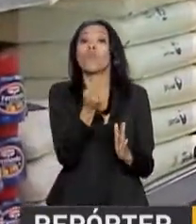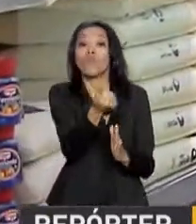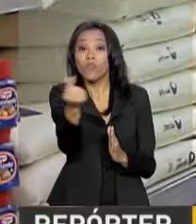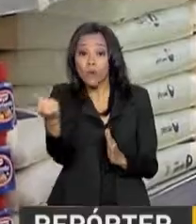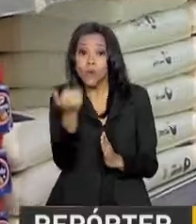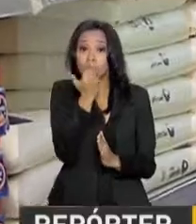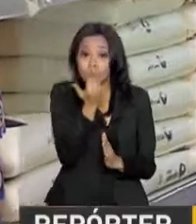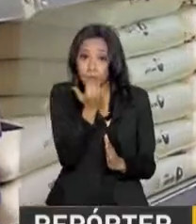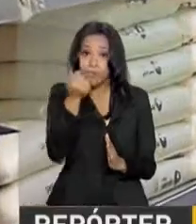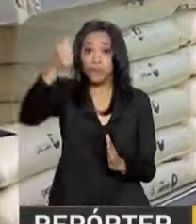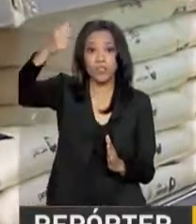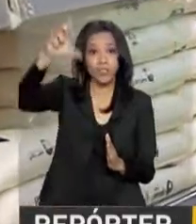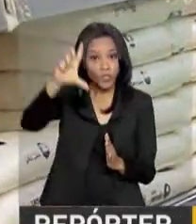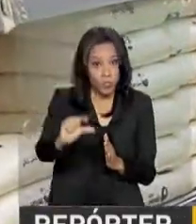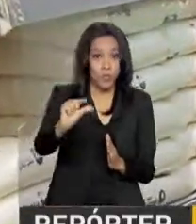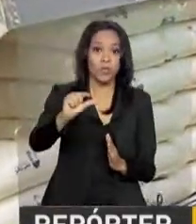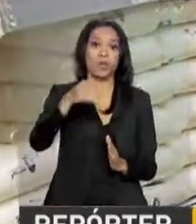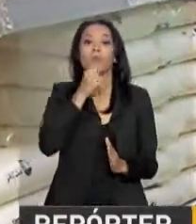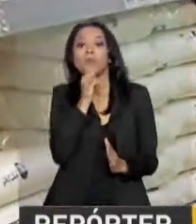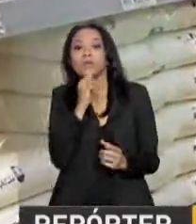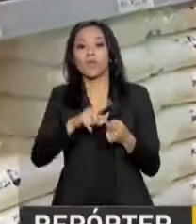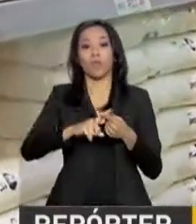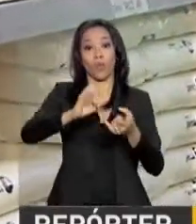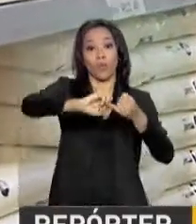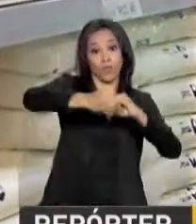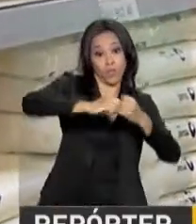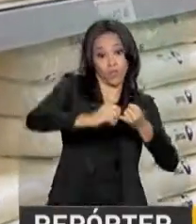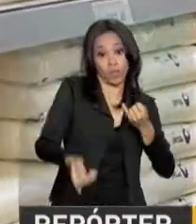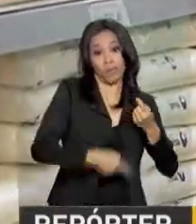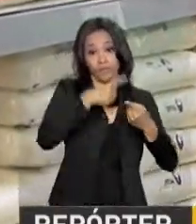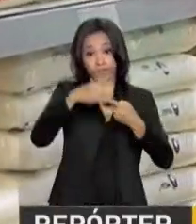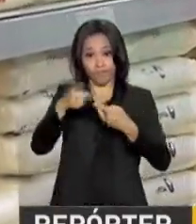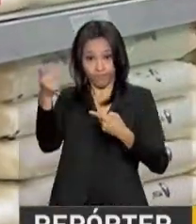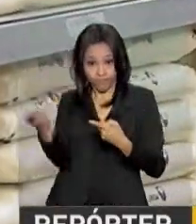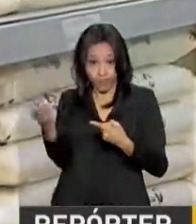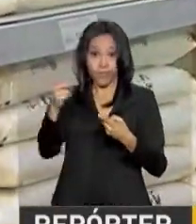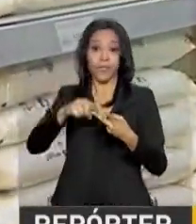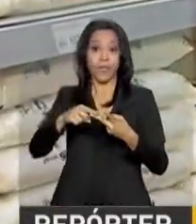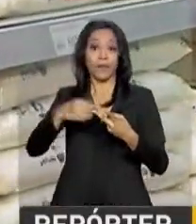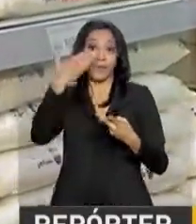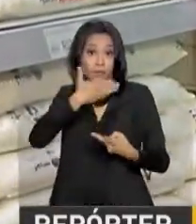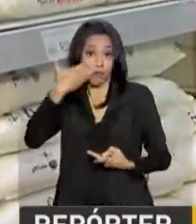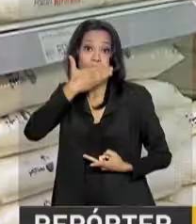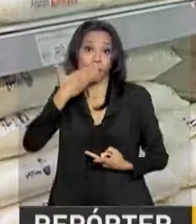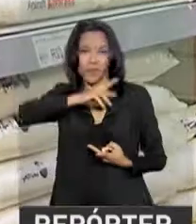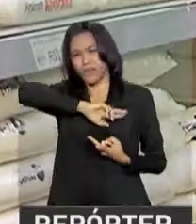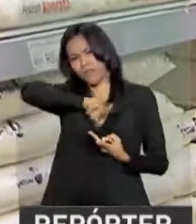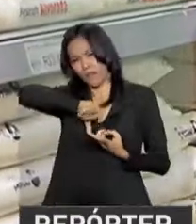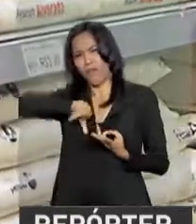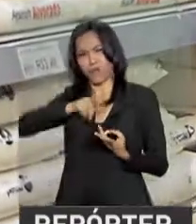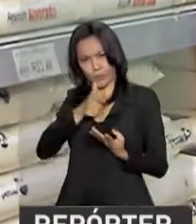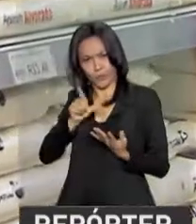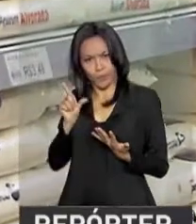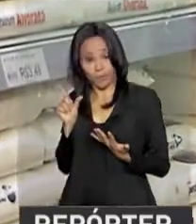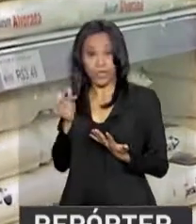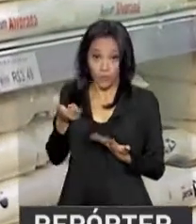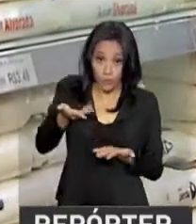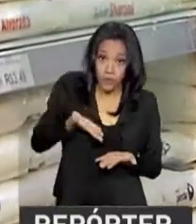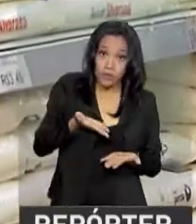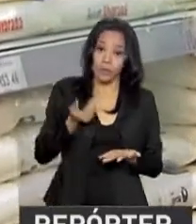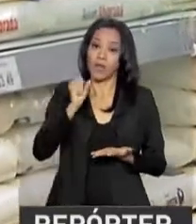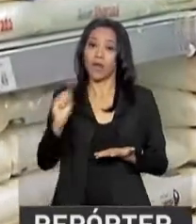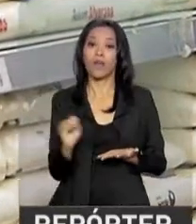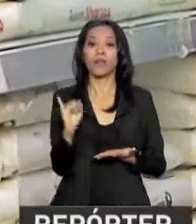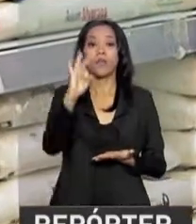caiu. Destaque para produtos como o feijão e também o açúcar, entre outros. E com isso, a